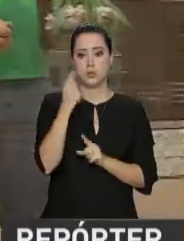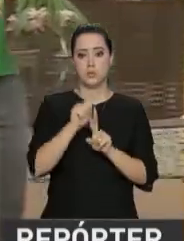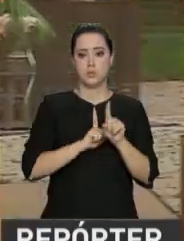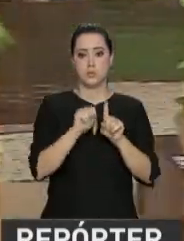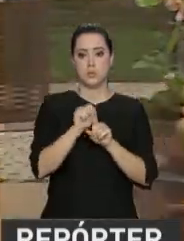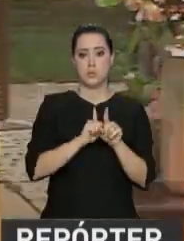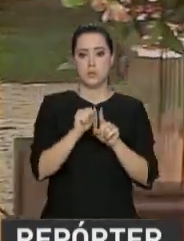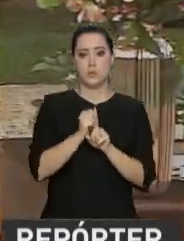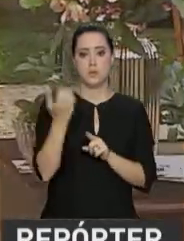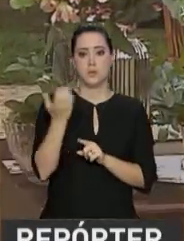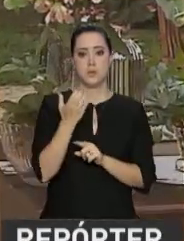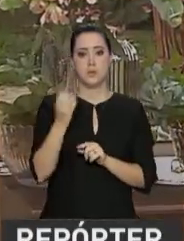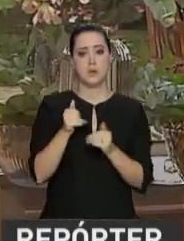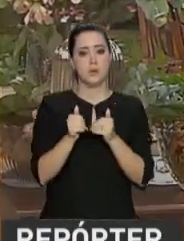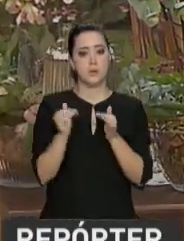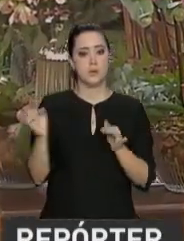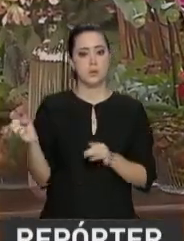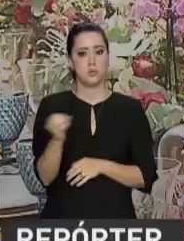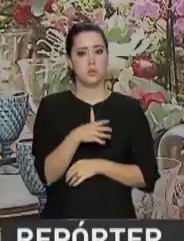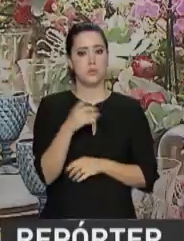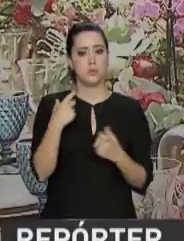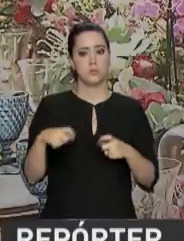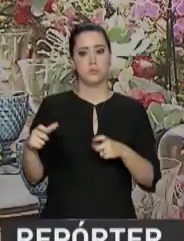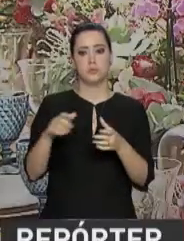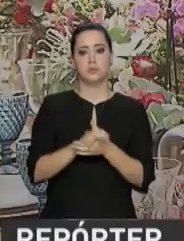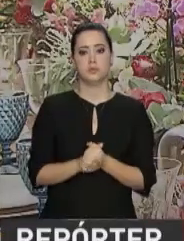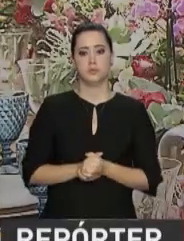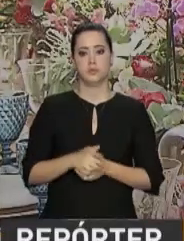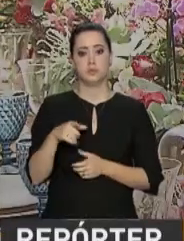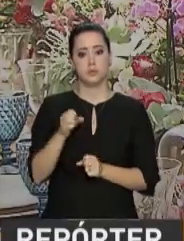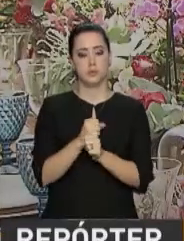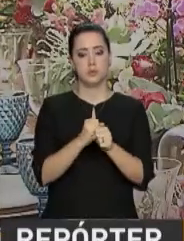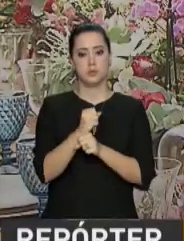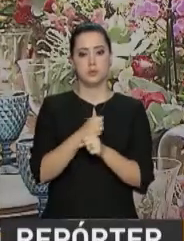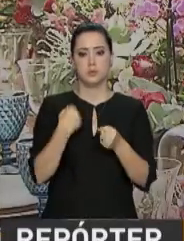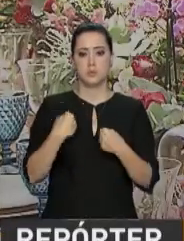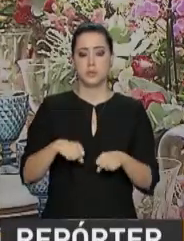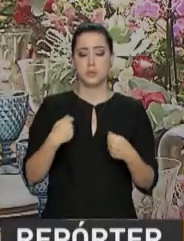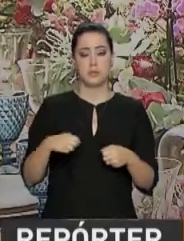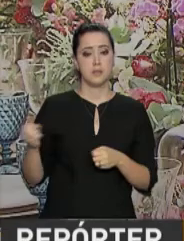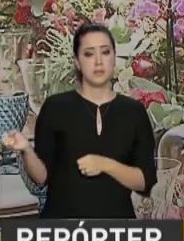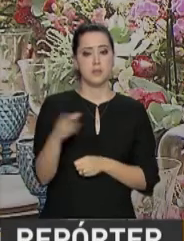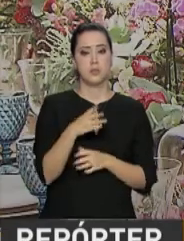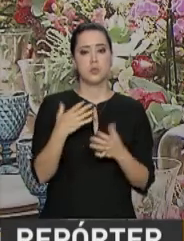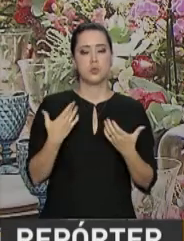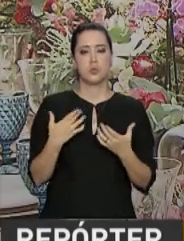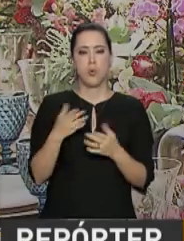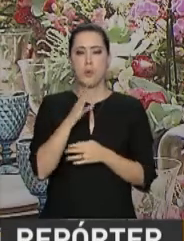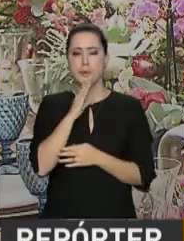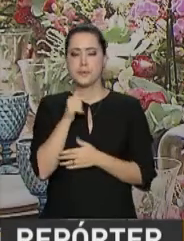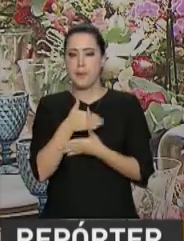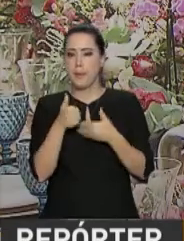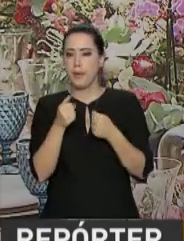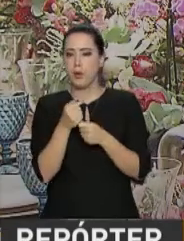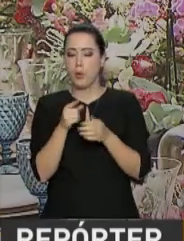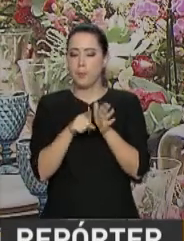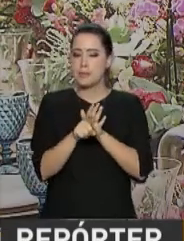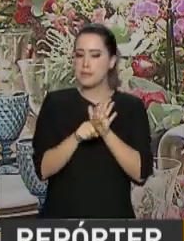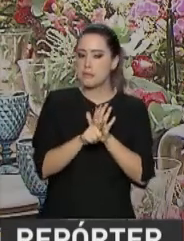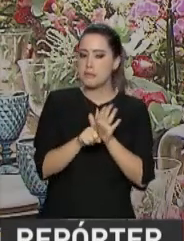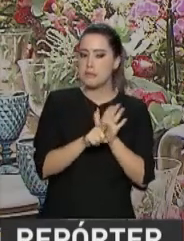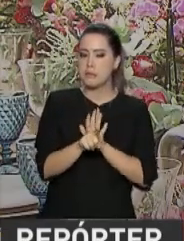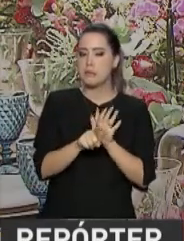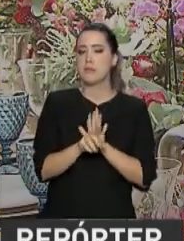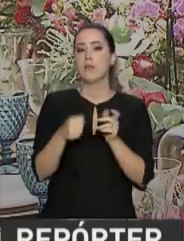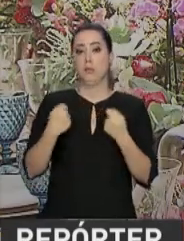e quer abrir uma nova loja esse ano a gente vai captar mais informações de mercado é vamos fazer alguns consertos e